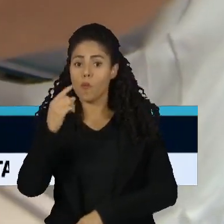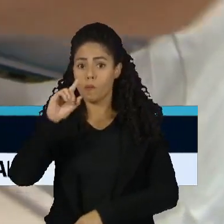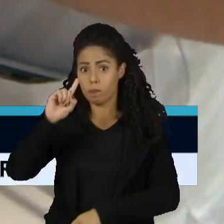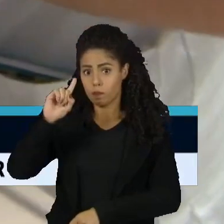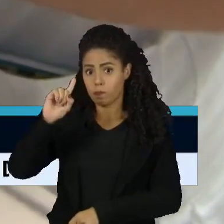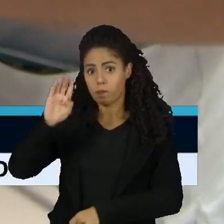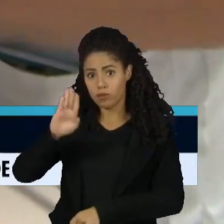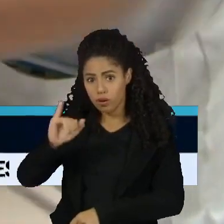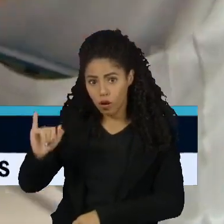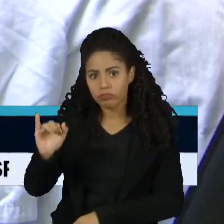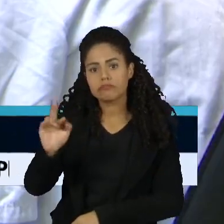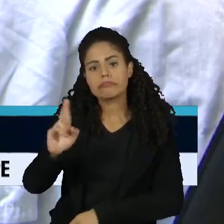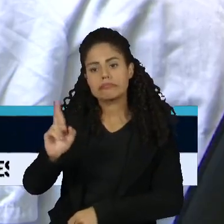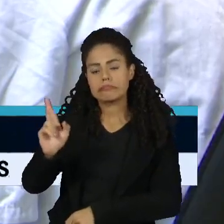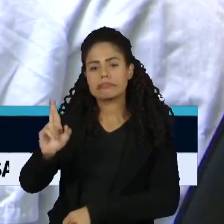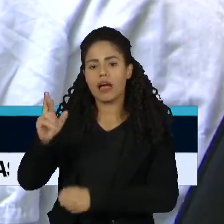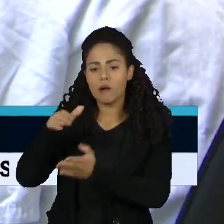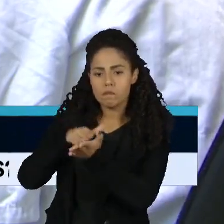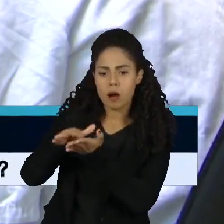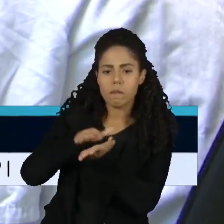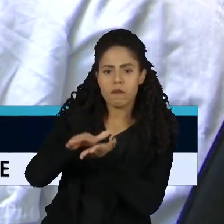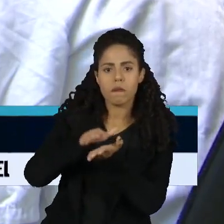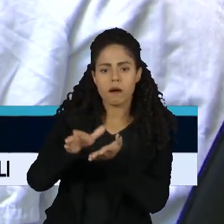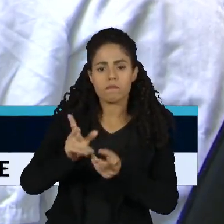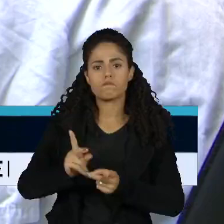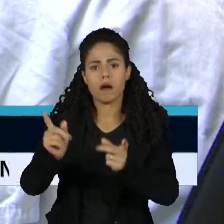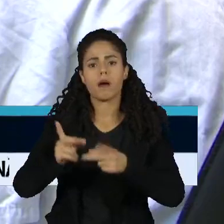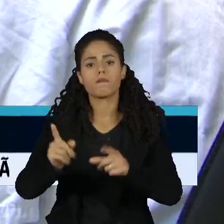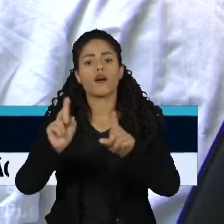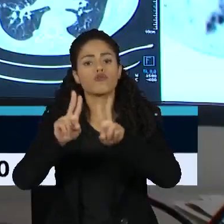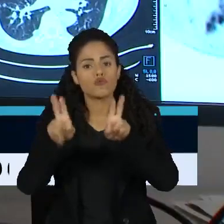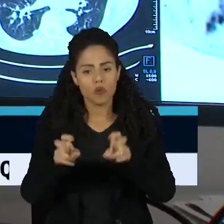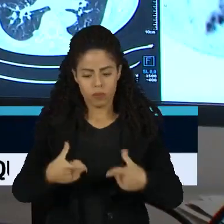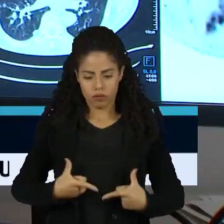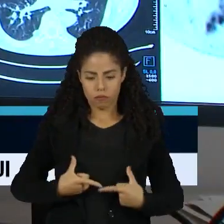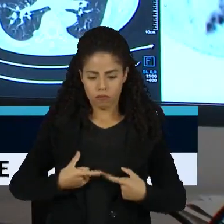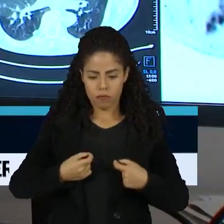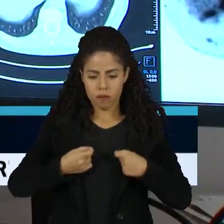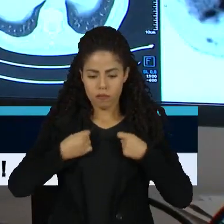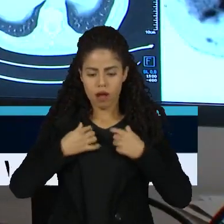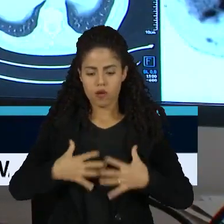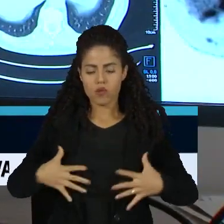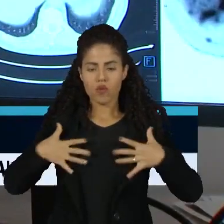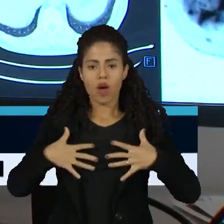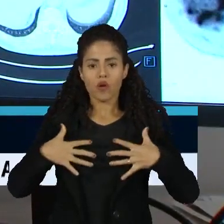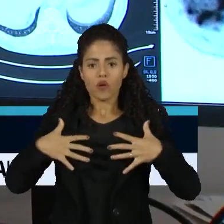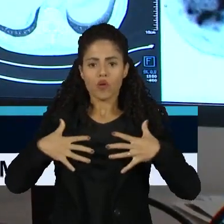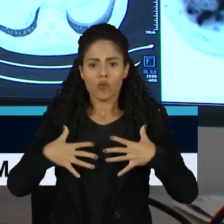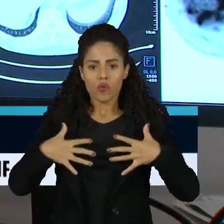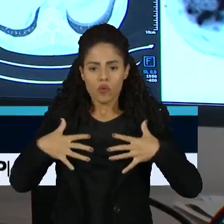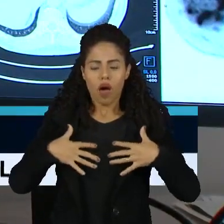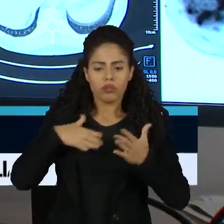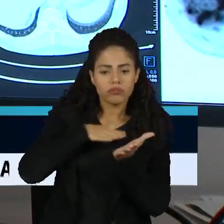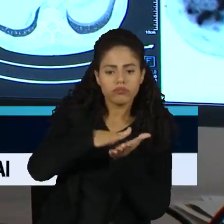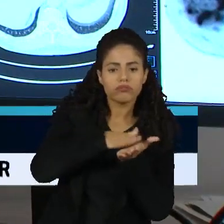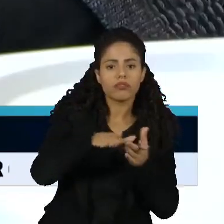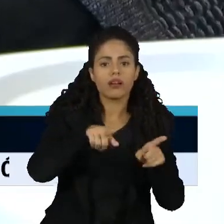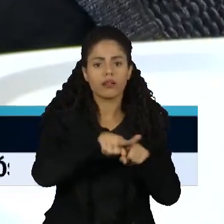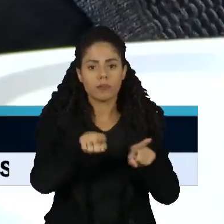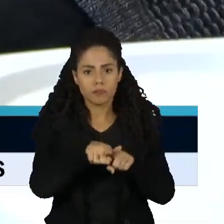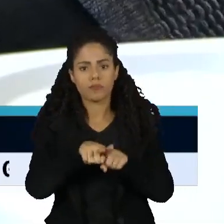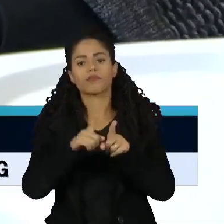R$ 1,3 bilhão com custos diretos e indiretos relacionados ao câncer de pulmão. Os custos diretos são os gastos